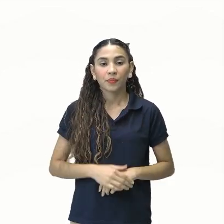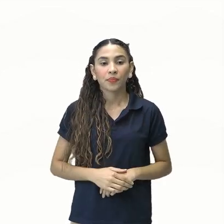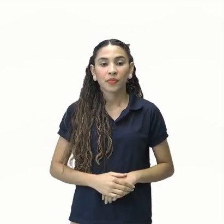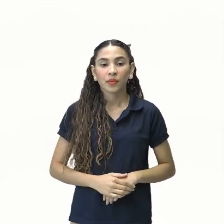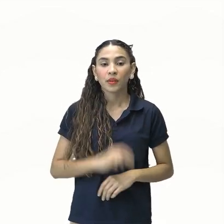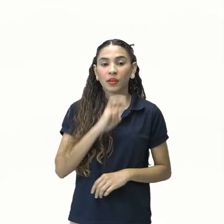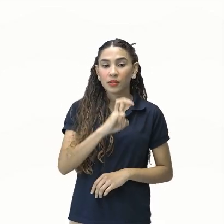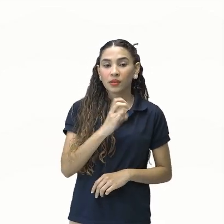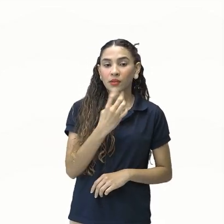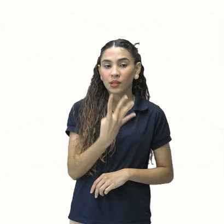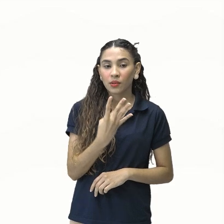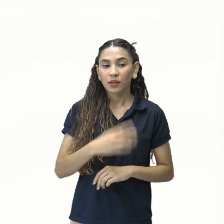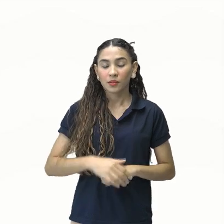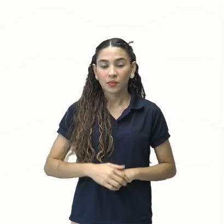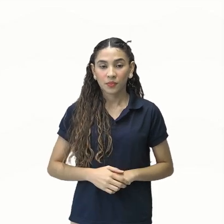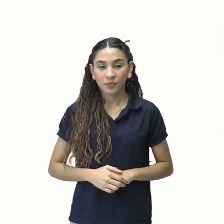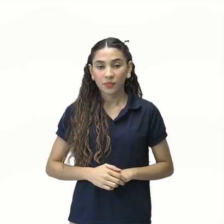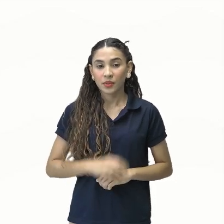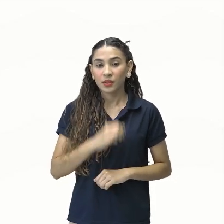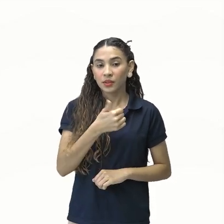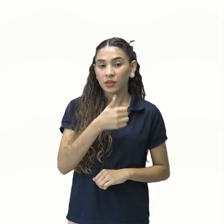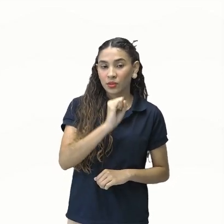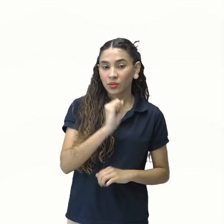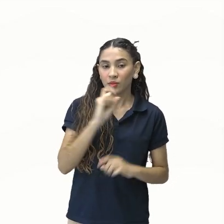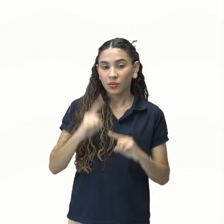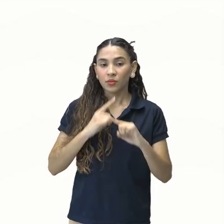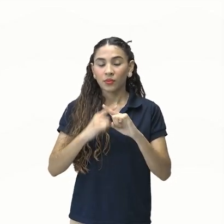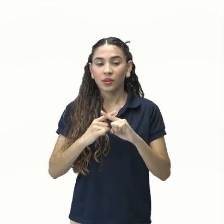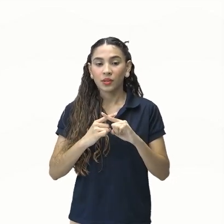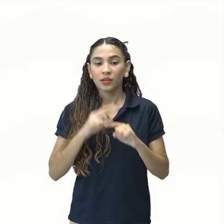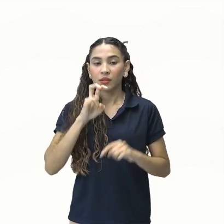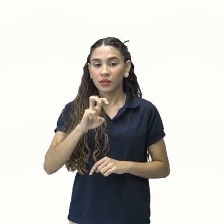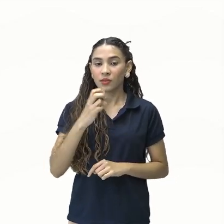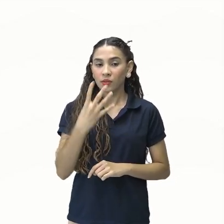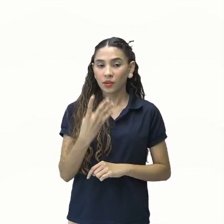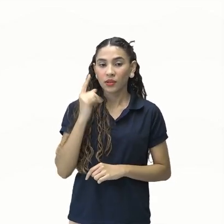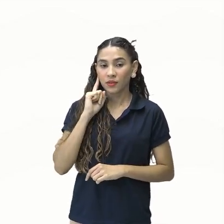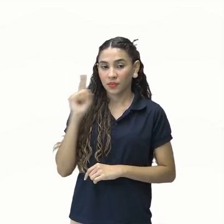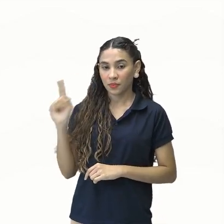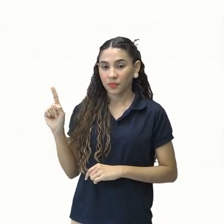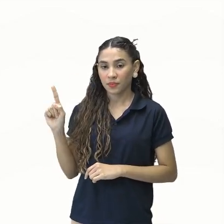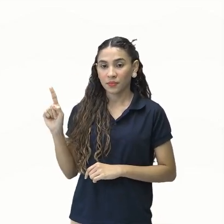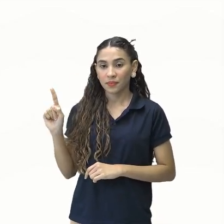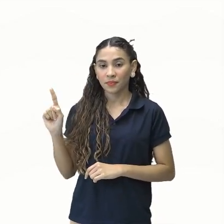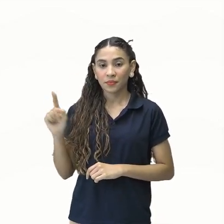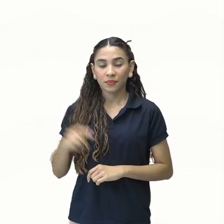é 54. Então, 18 vezes